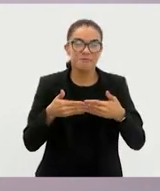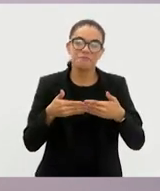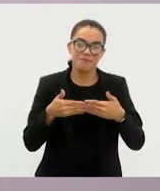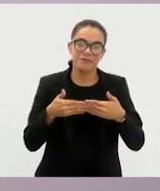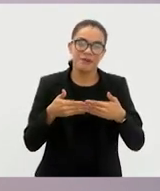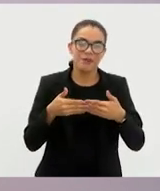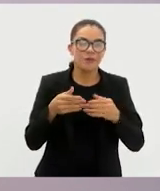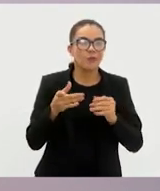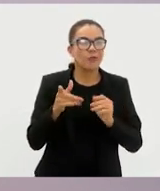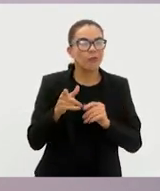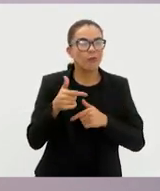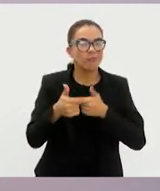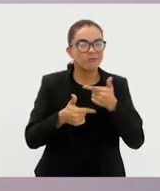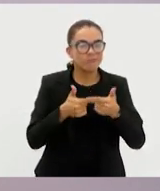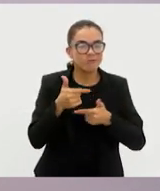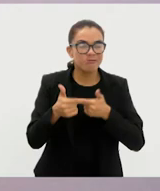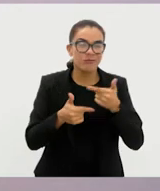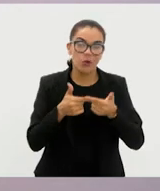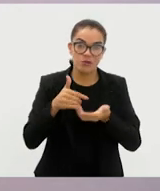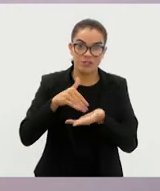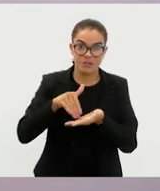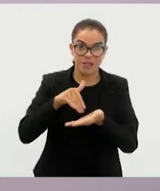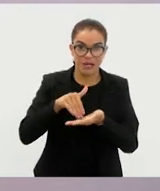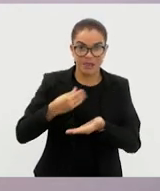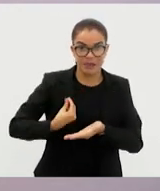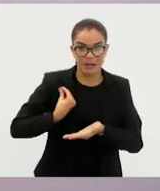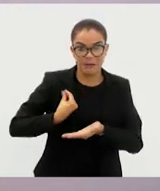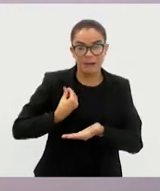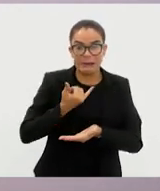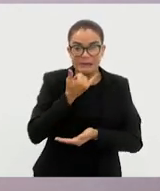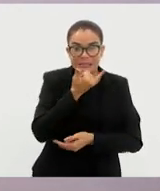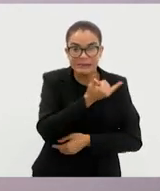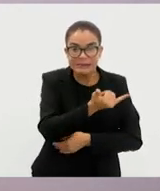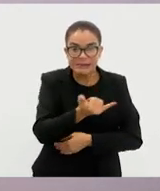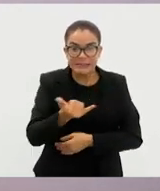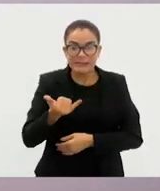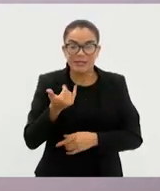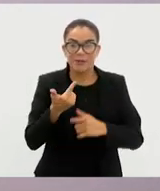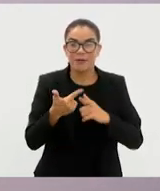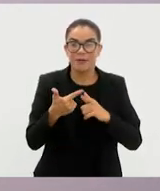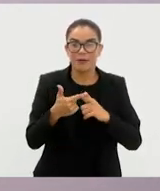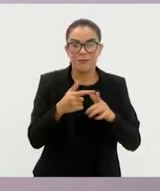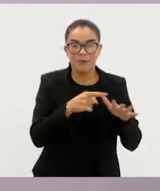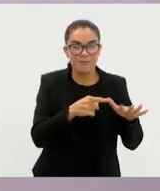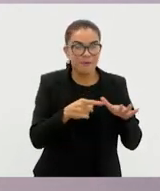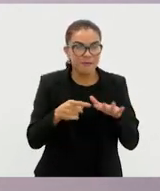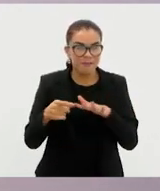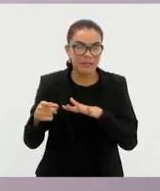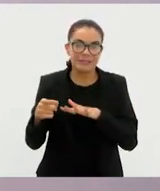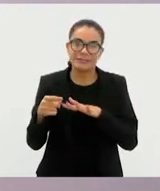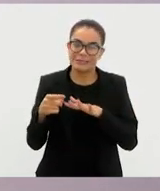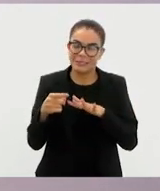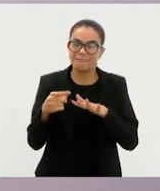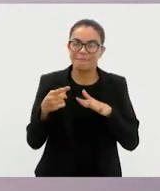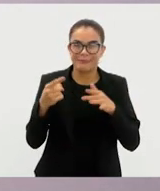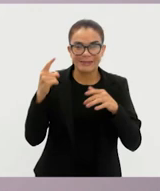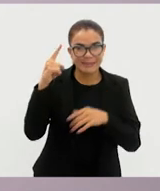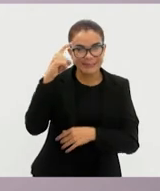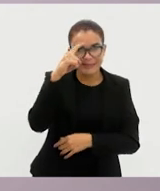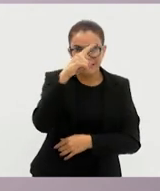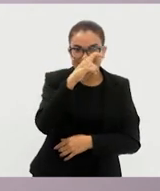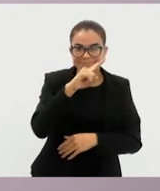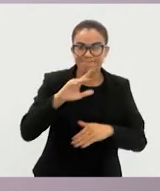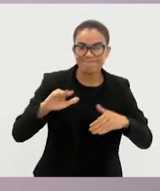o fechamento do exercício, o secretário estaria aqui, mas ele pediu desculpa, ele está envolvido. Nós estamos numa semana particularmente delicada aqui, com o